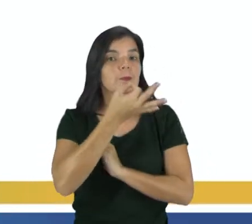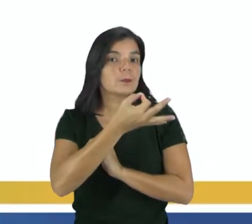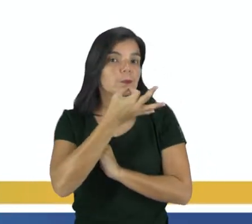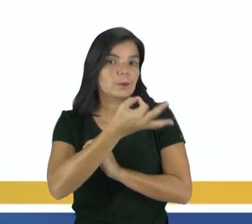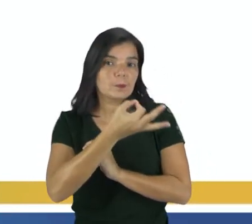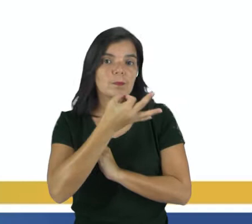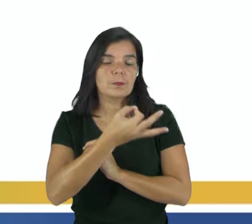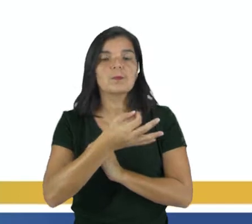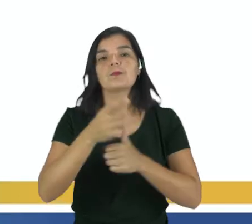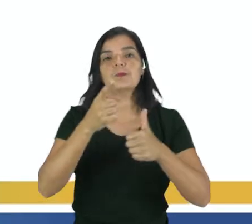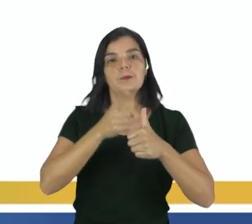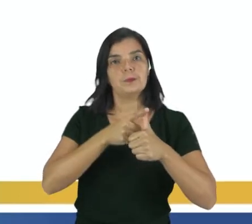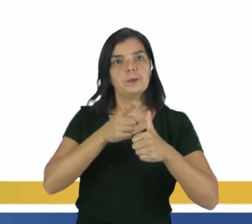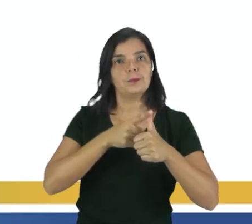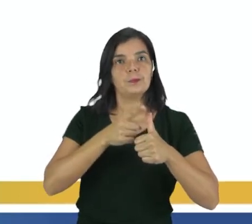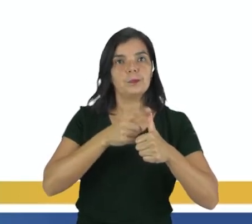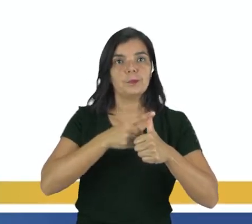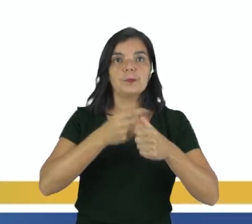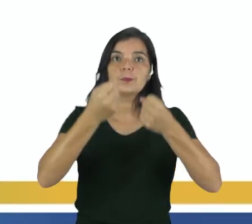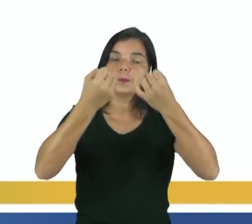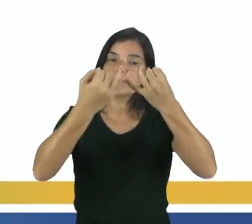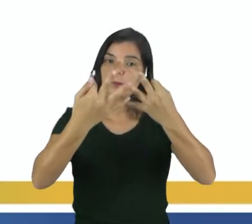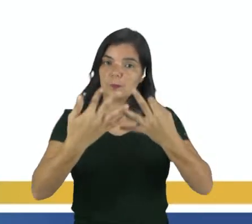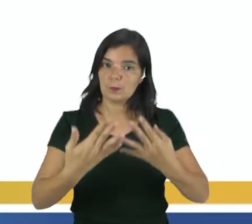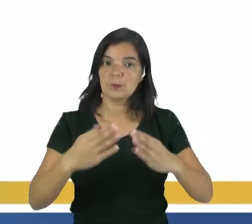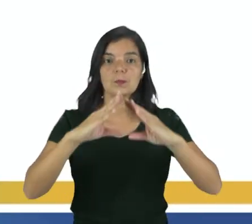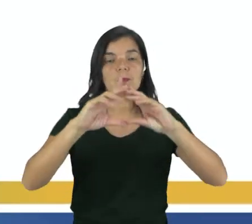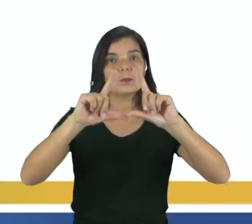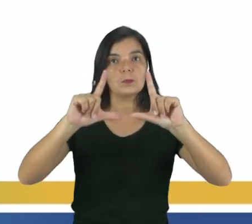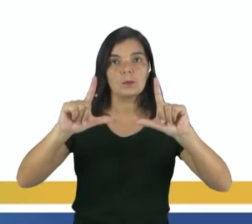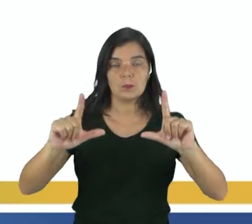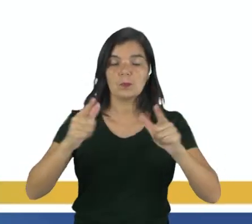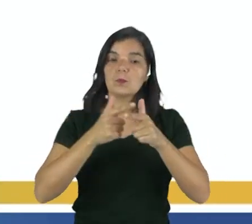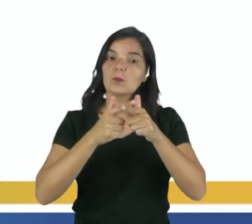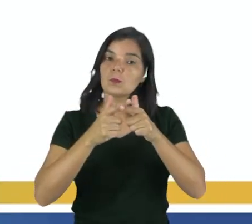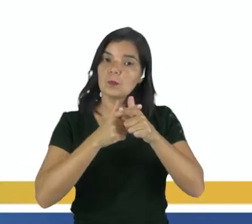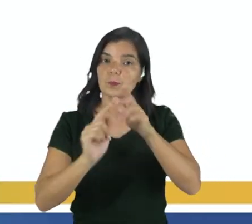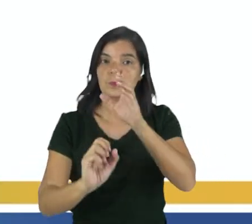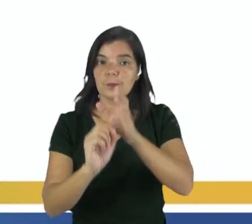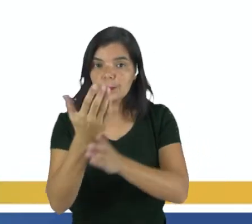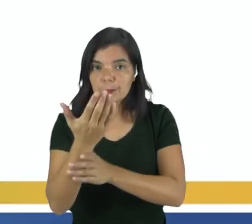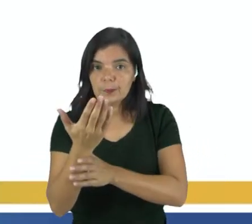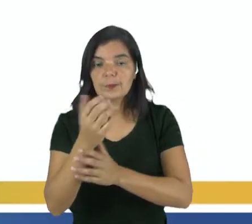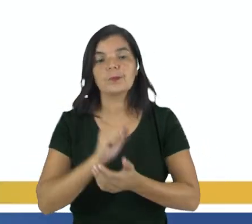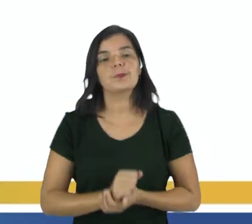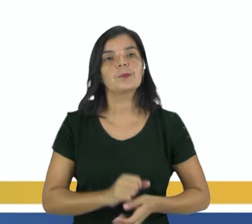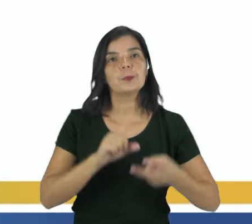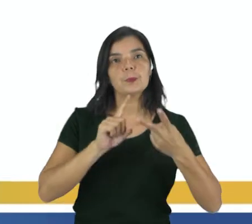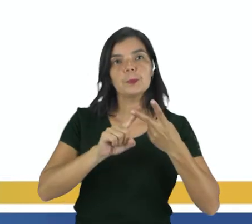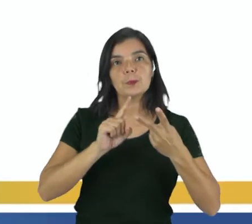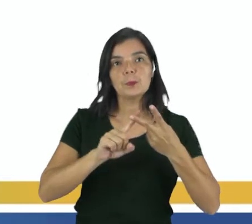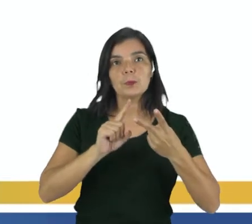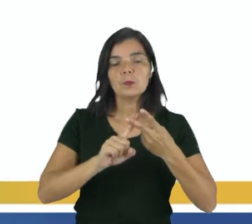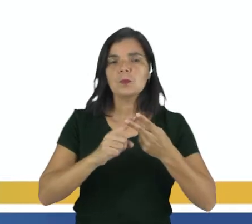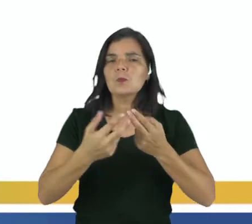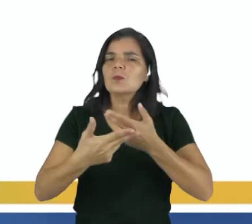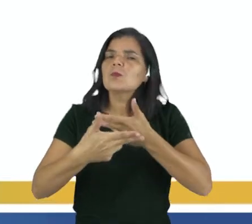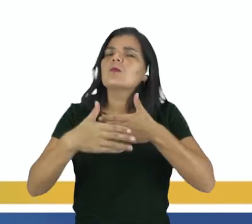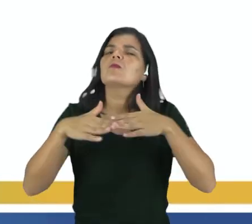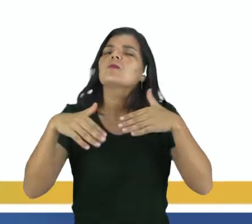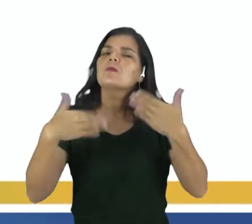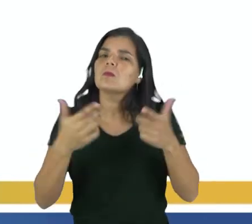argumentativo. Número 1, descrever de maneira clara o problema que ocorreu. 2, quais